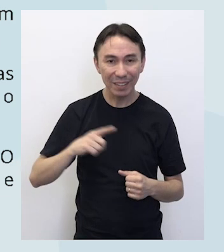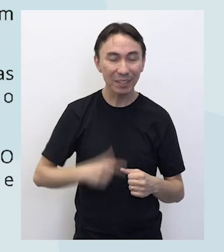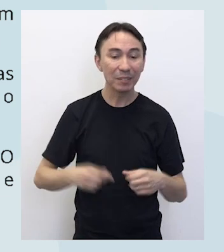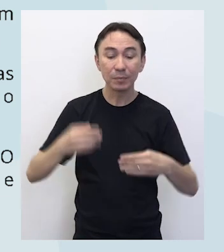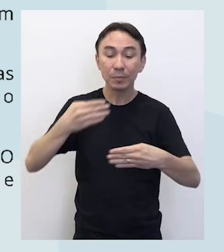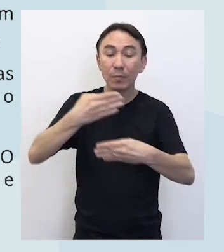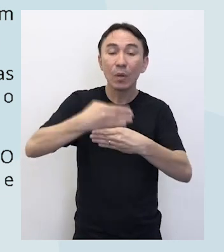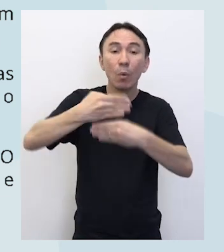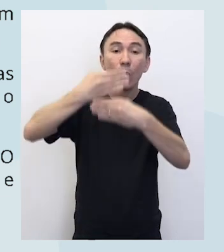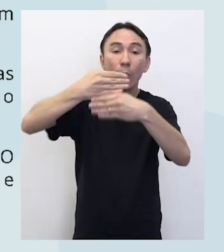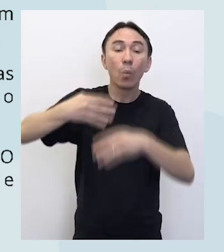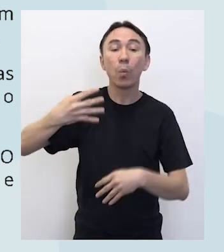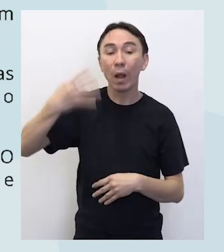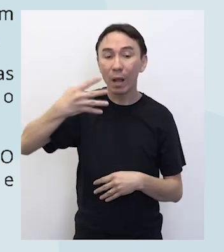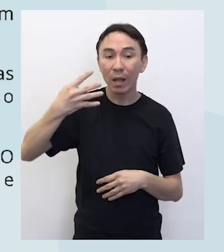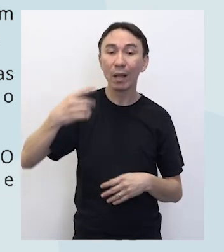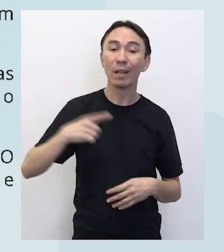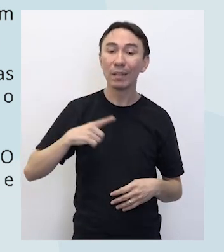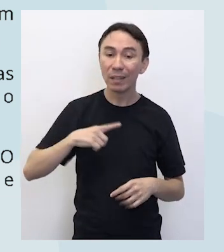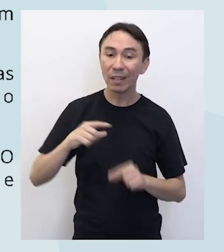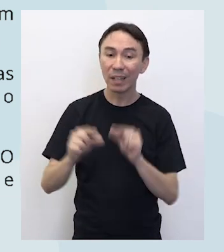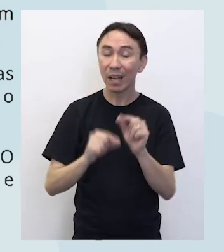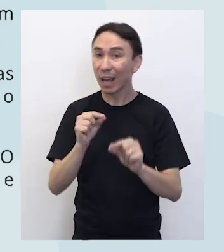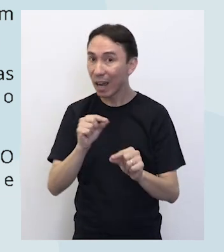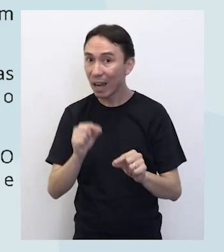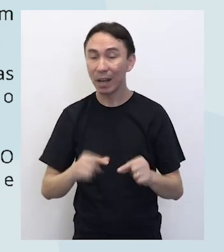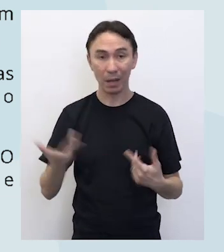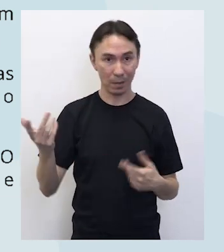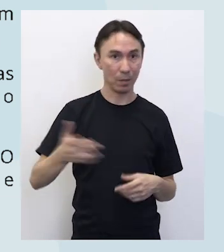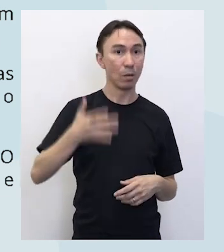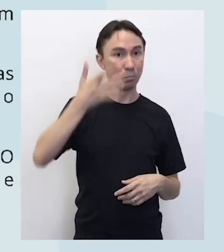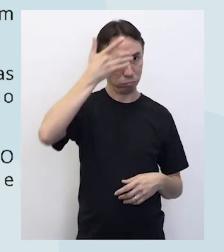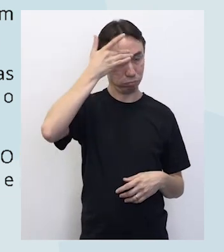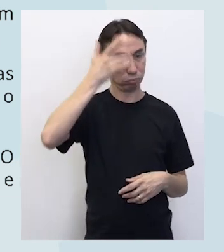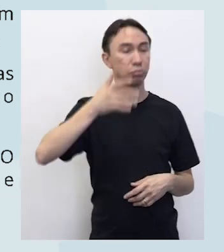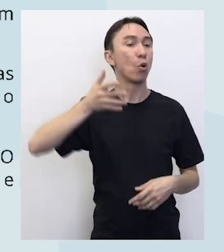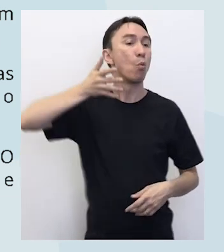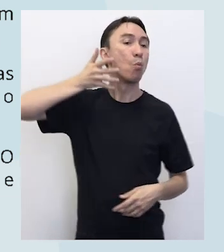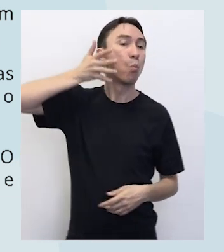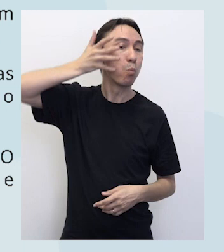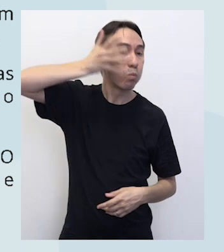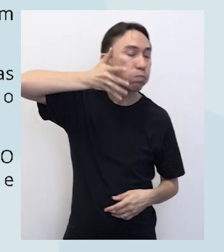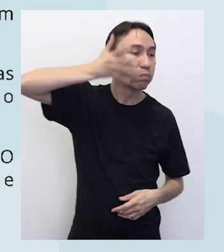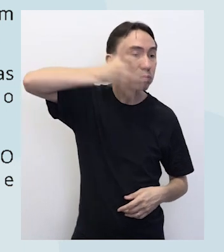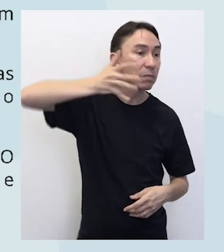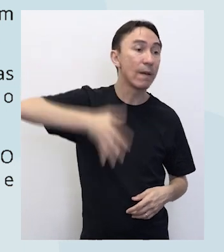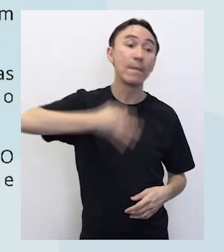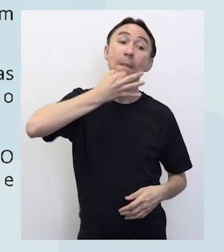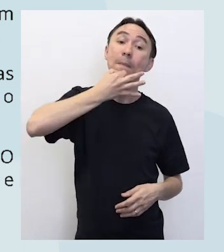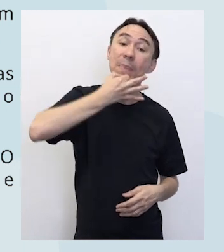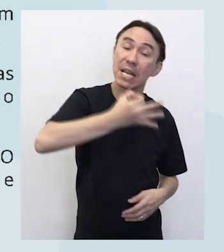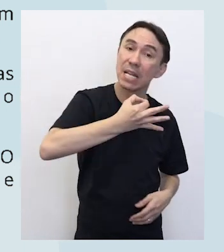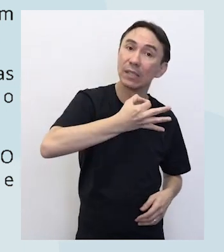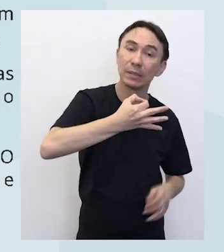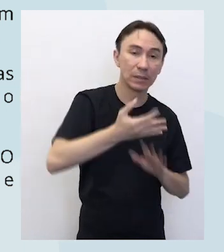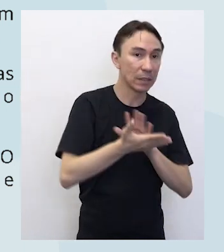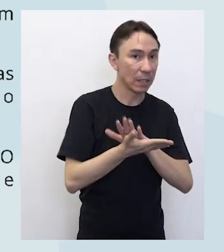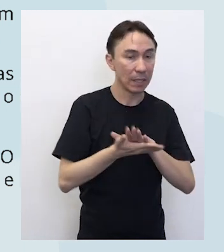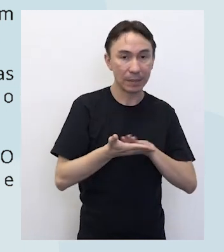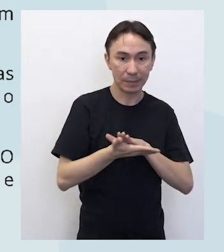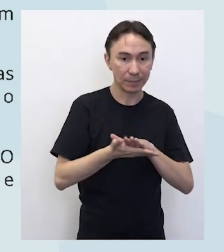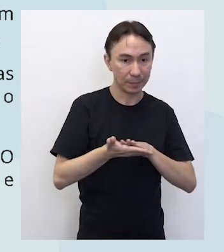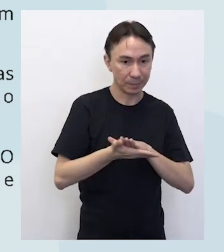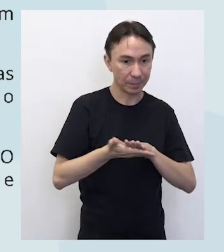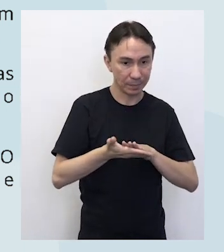um narrador na história, ele não expressa o ponto de vista, tá? Mas pode ser também quando o autor interage com os personagens, ou seja, né, nessa